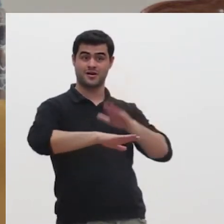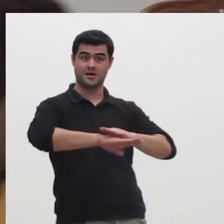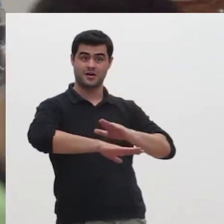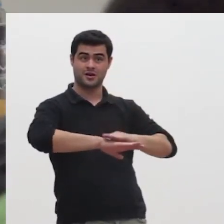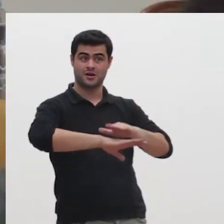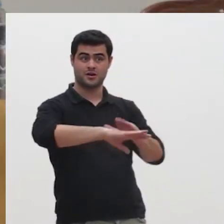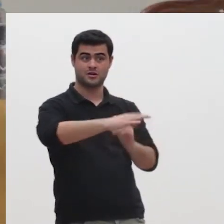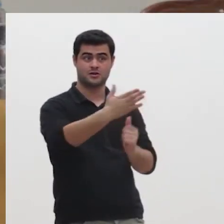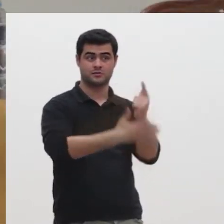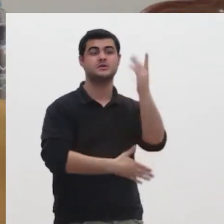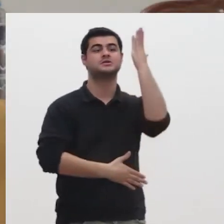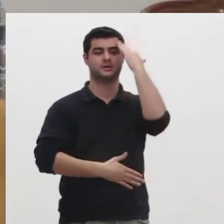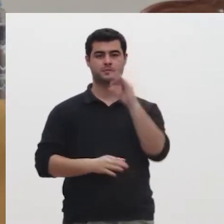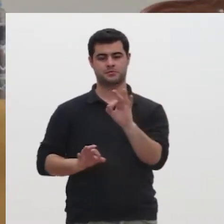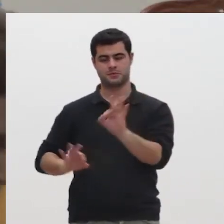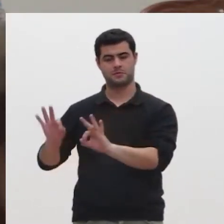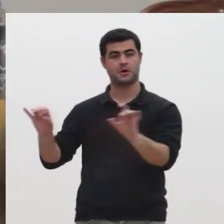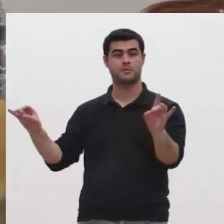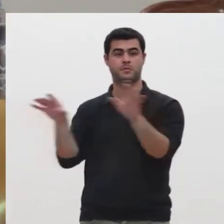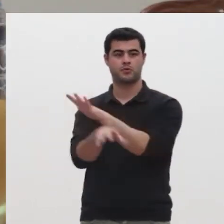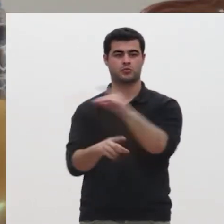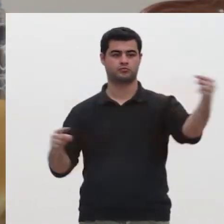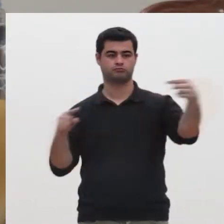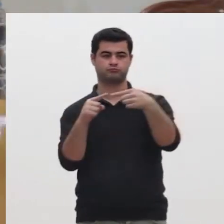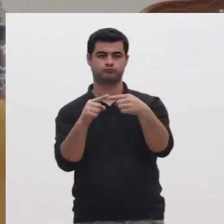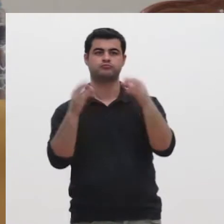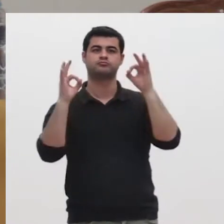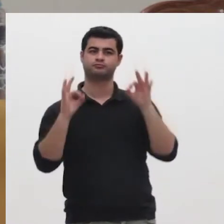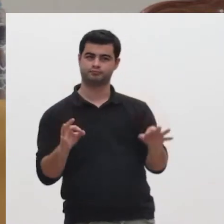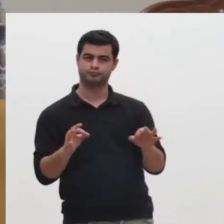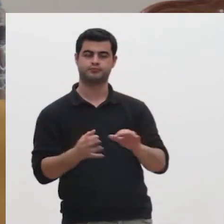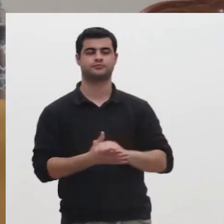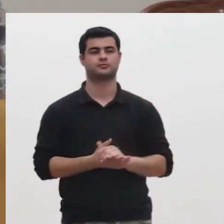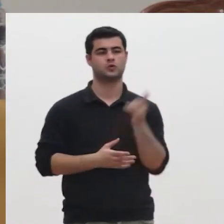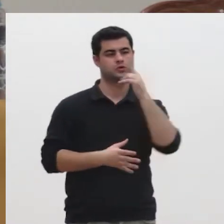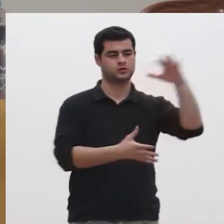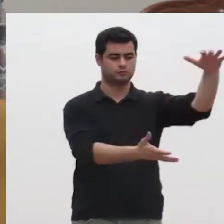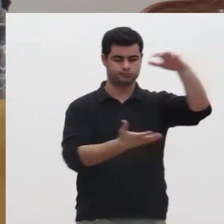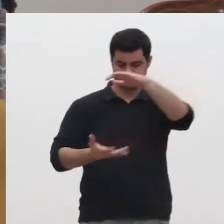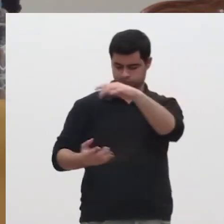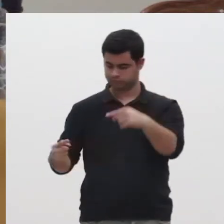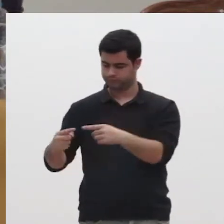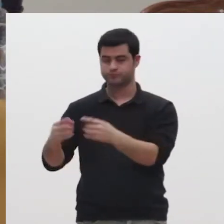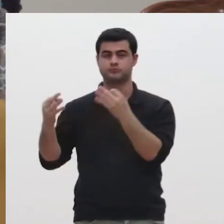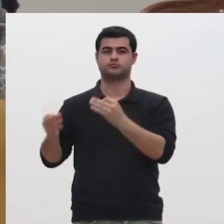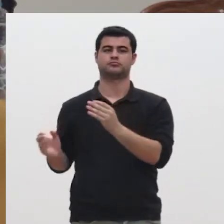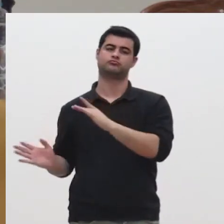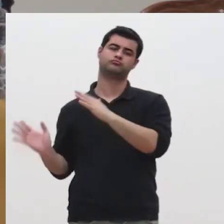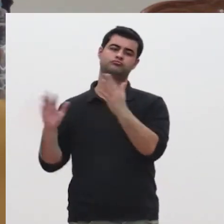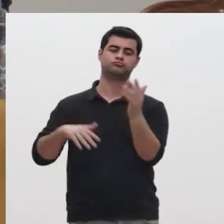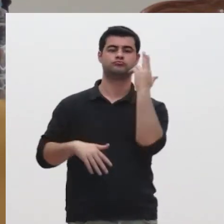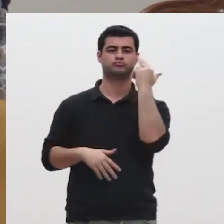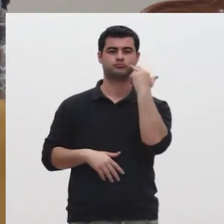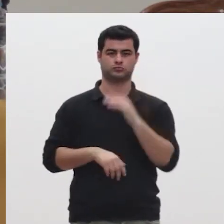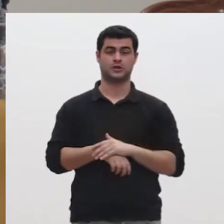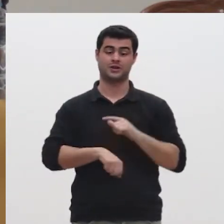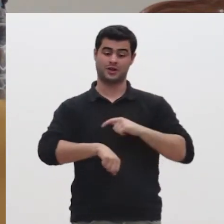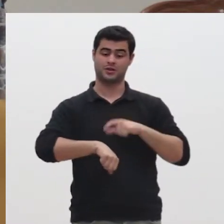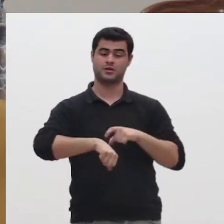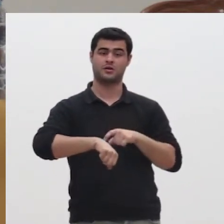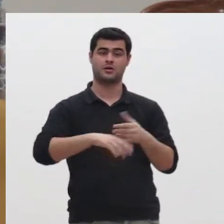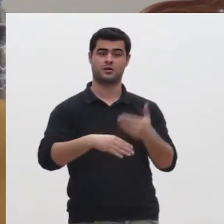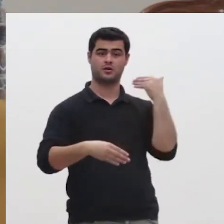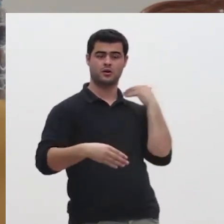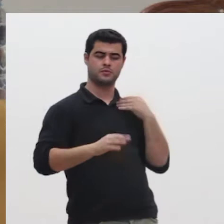para completar a infraestrutura elétrica necessária para instalar o equipamento. A gente tem todo o tempo depois que chegou o